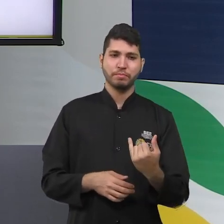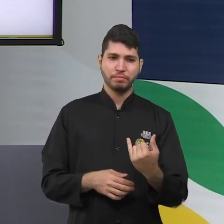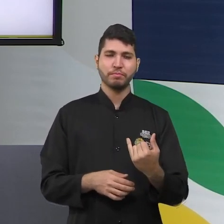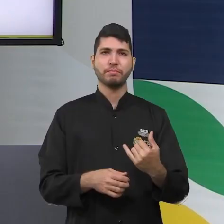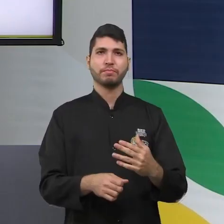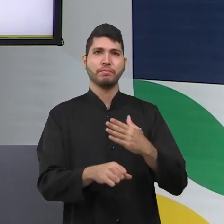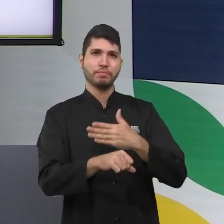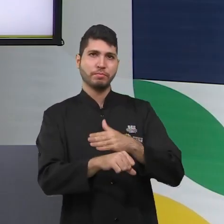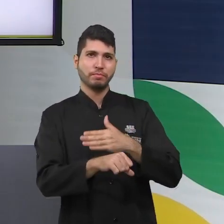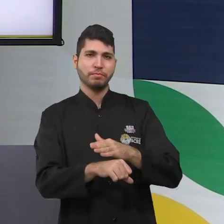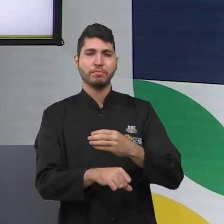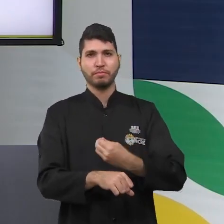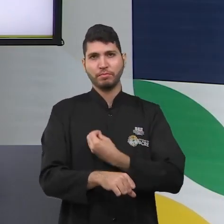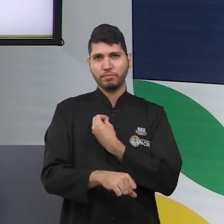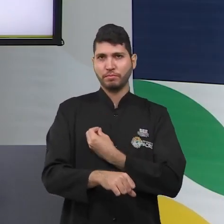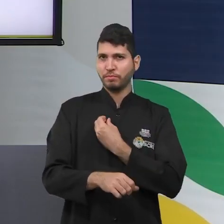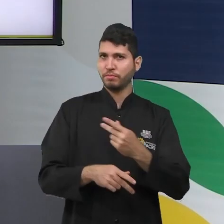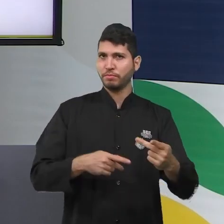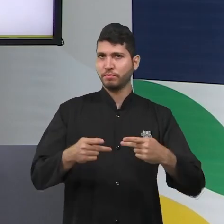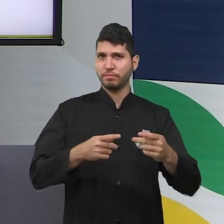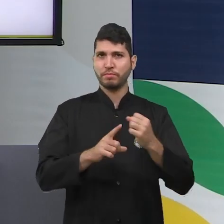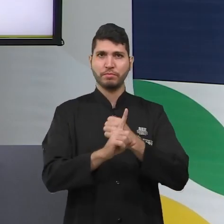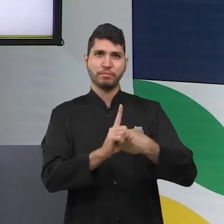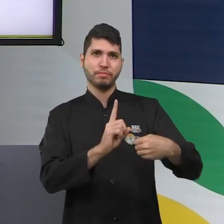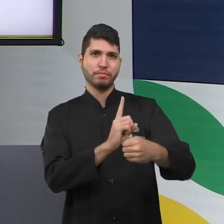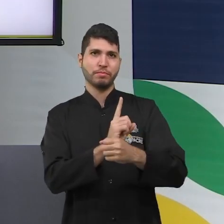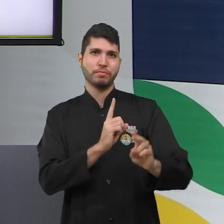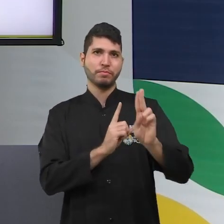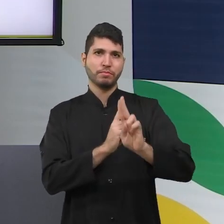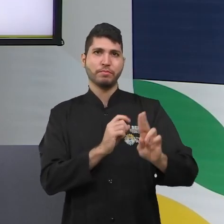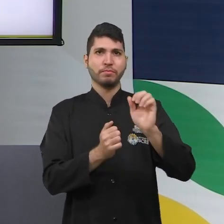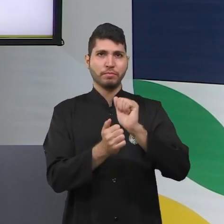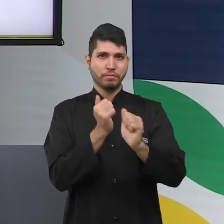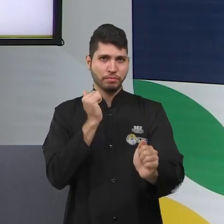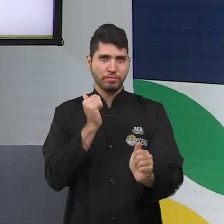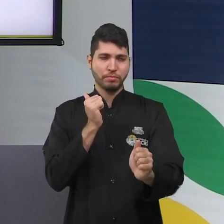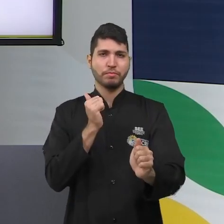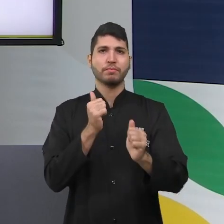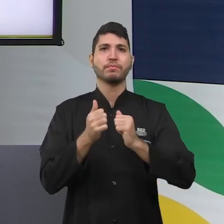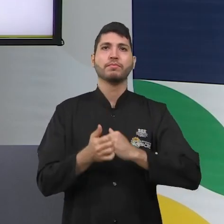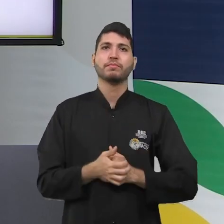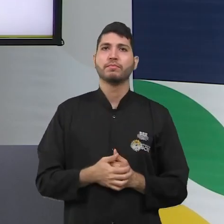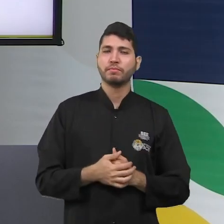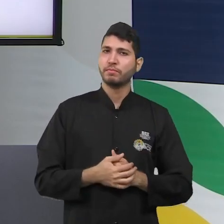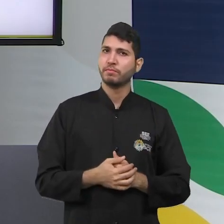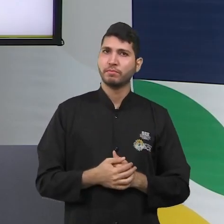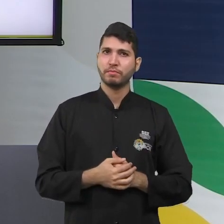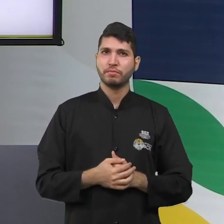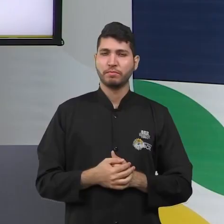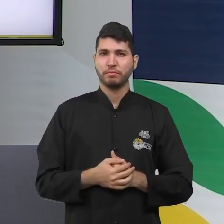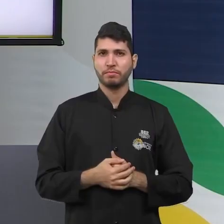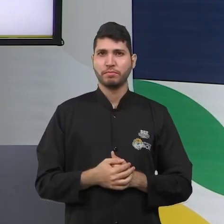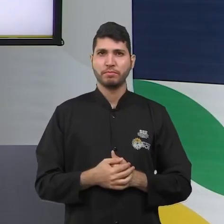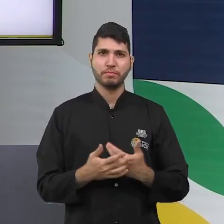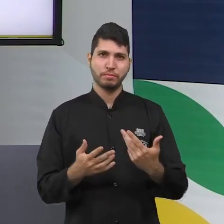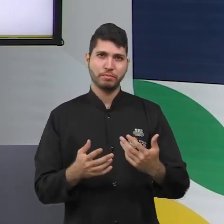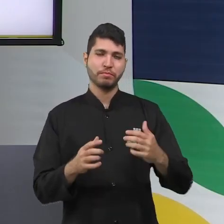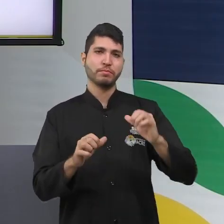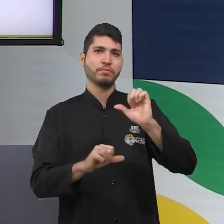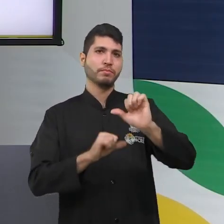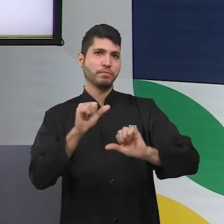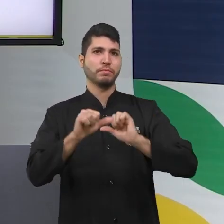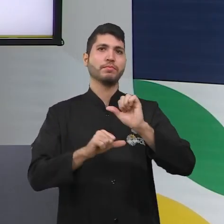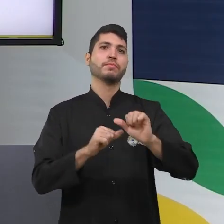uma vivência em um projeto social, por meio do esporte, que aqui seja, situações de transformação começam a acontecer